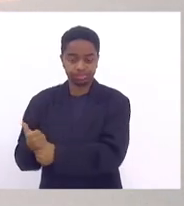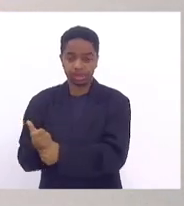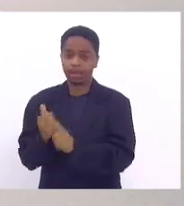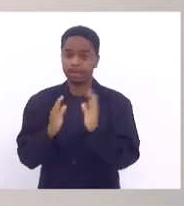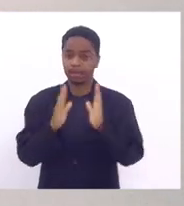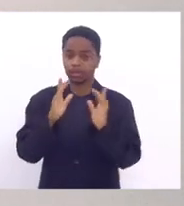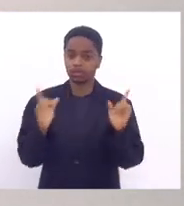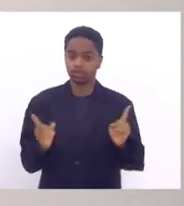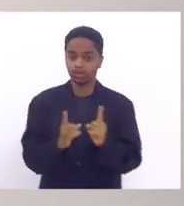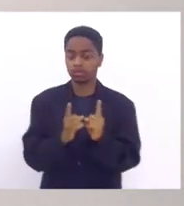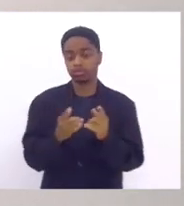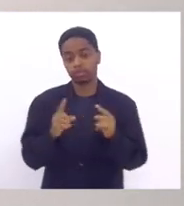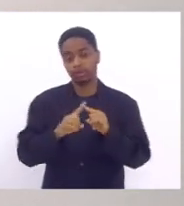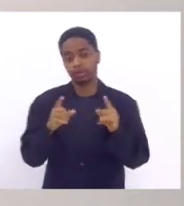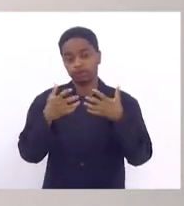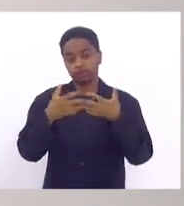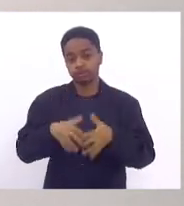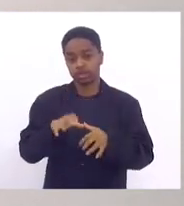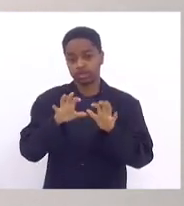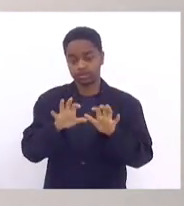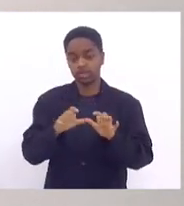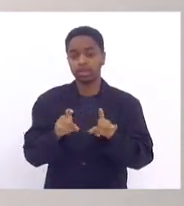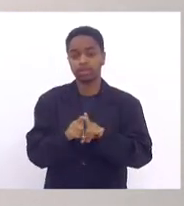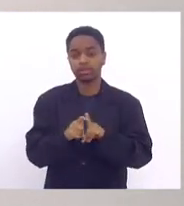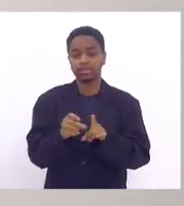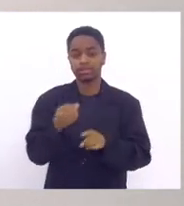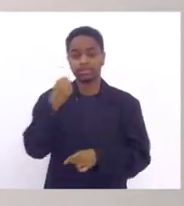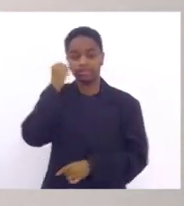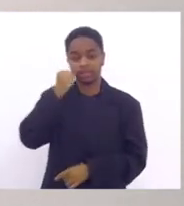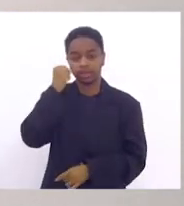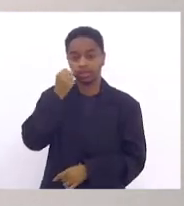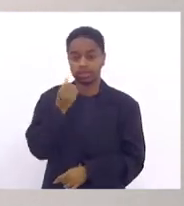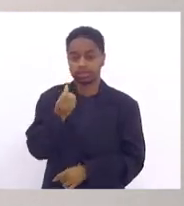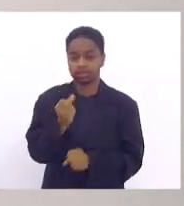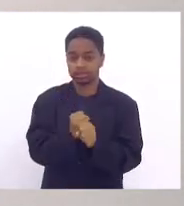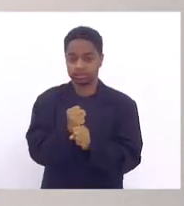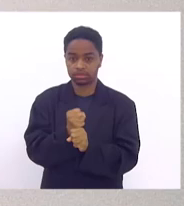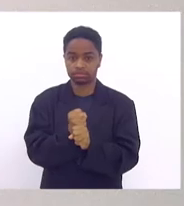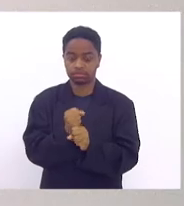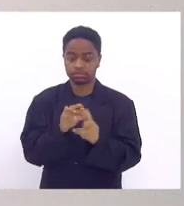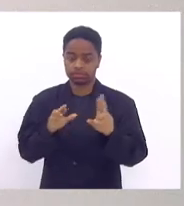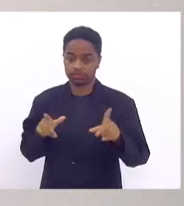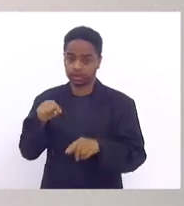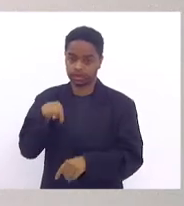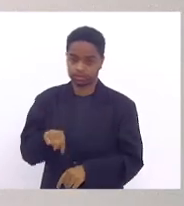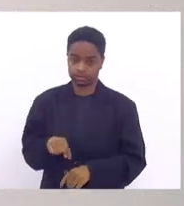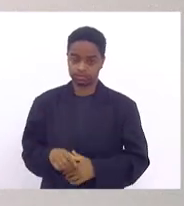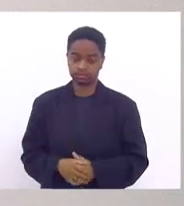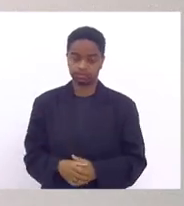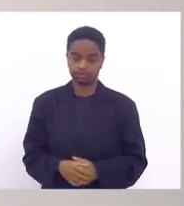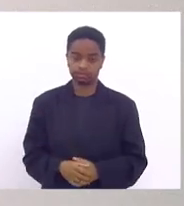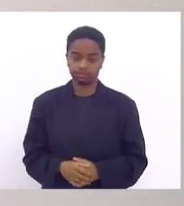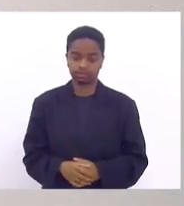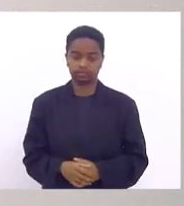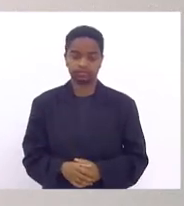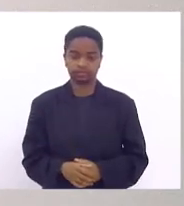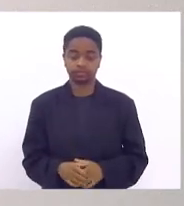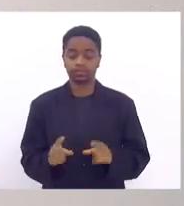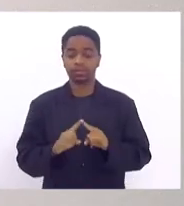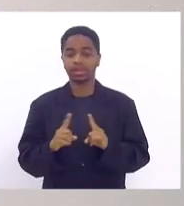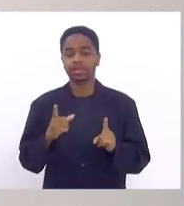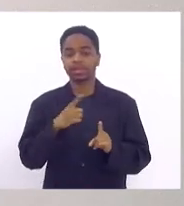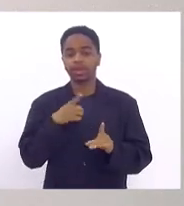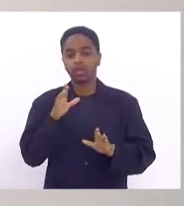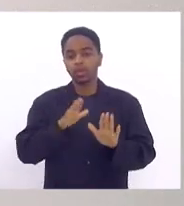funciona e o mandato para senador são 6 anos Diferentemente do do nosso aqui mas há uma um